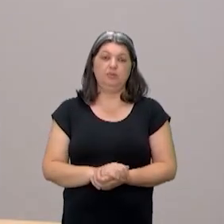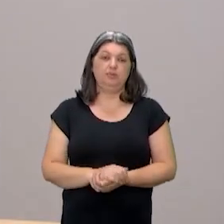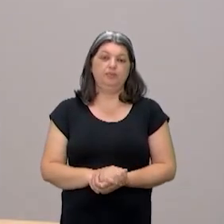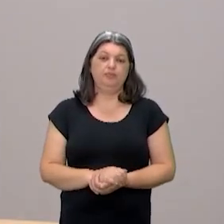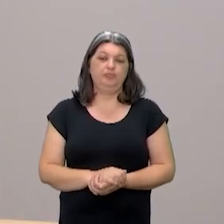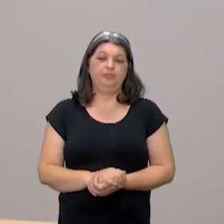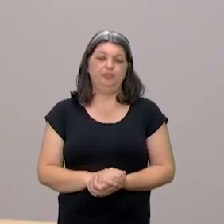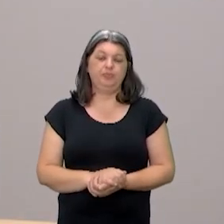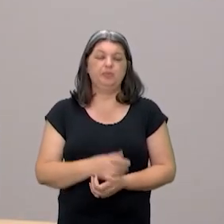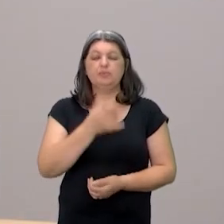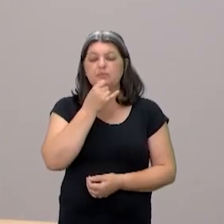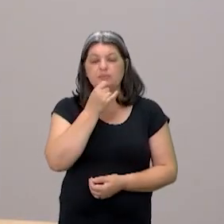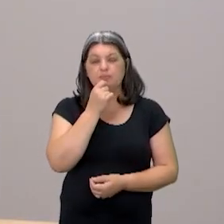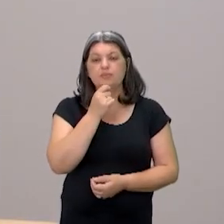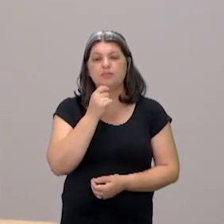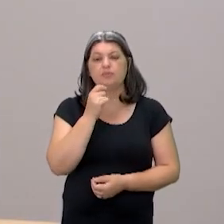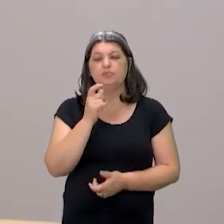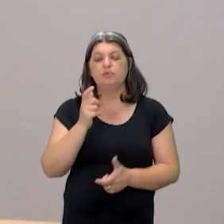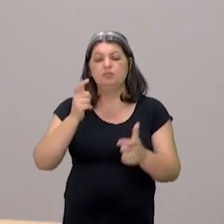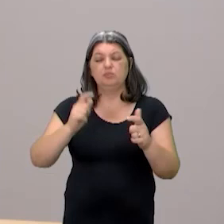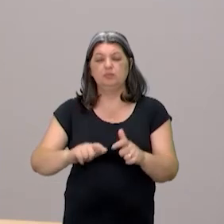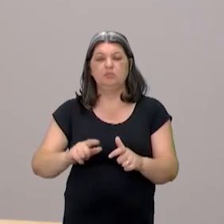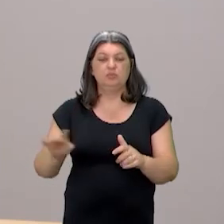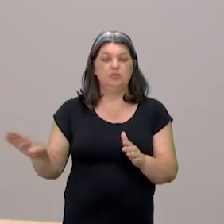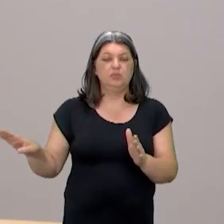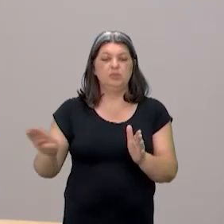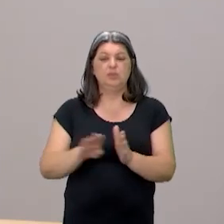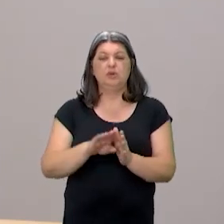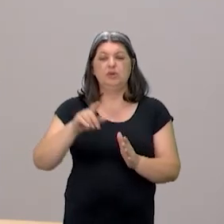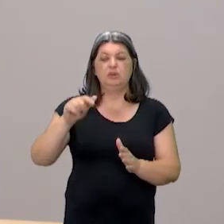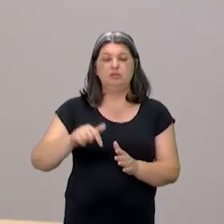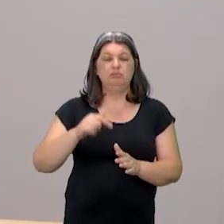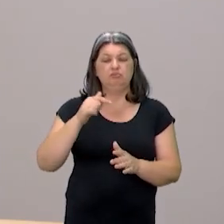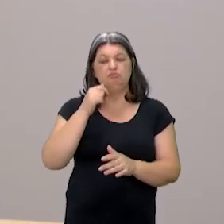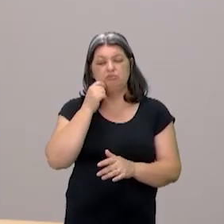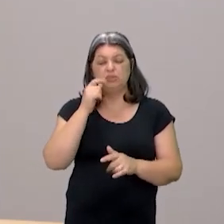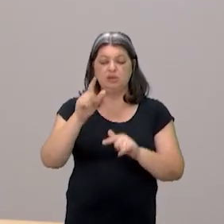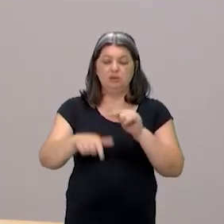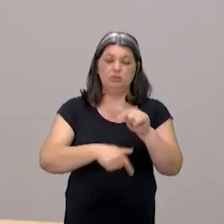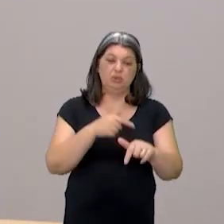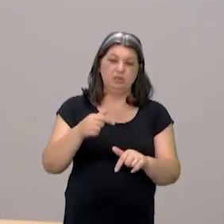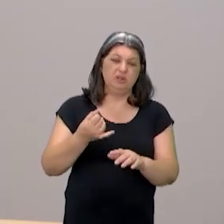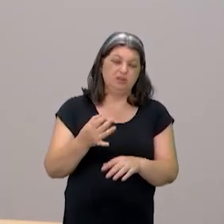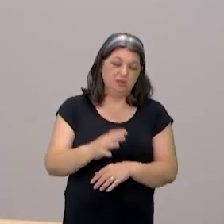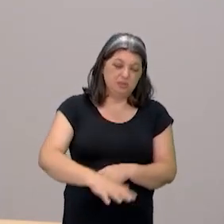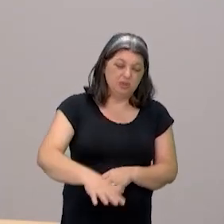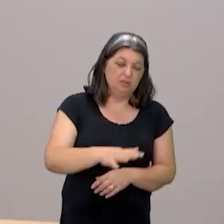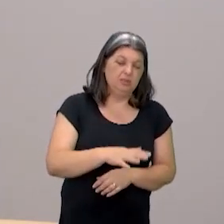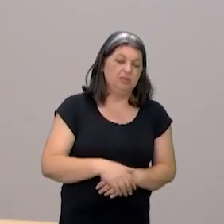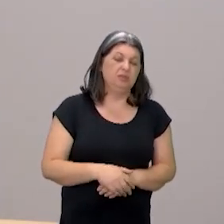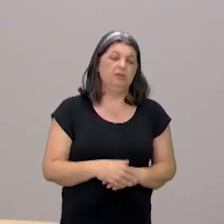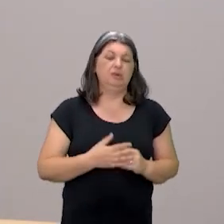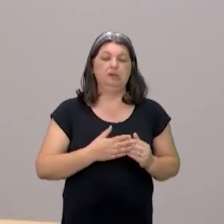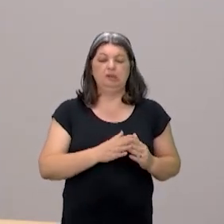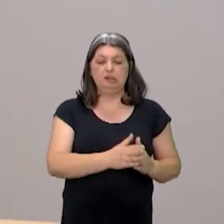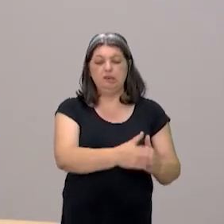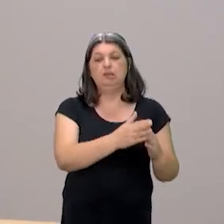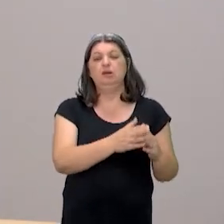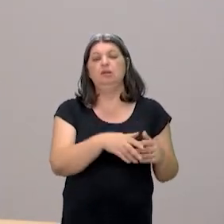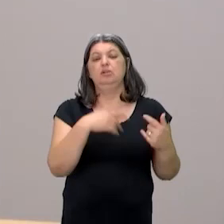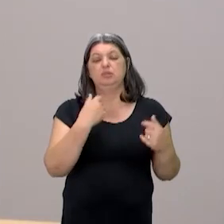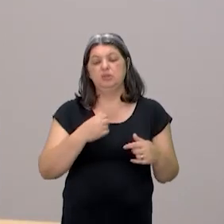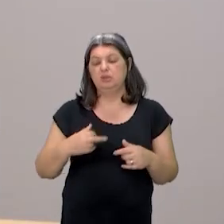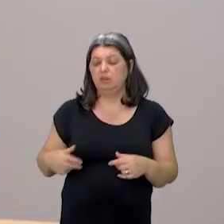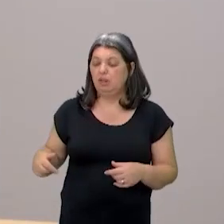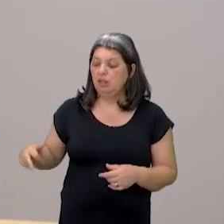uma pessoa que mora em regiões mais centrais, ela chega com mais facilidade ao trabalho. Agora, se você mora numa região periférica, muitas vezes você tem que atravessar